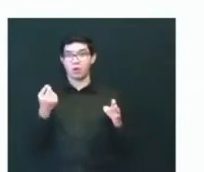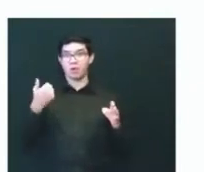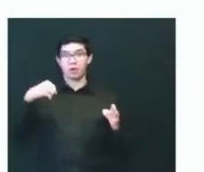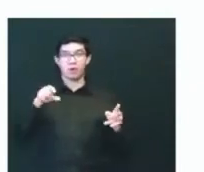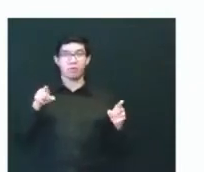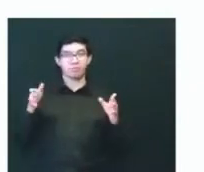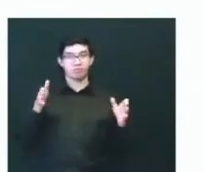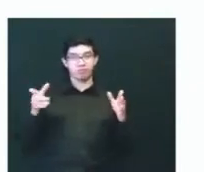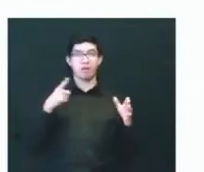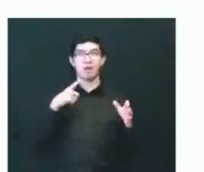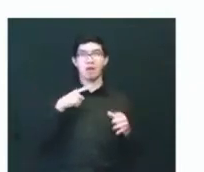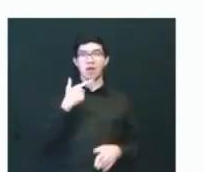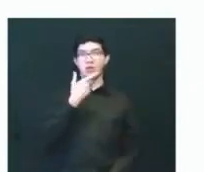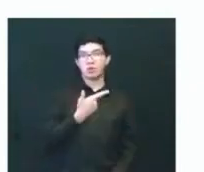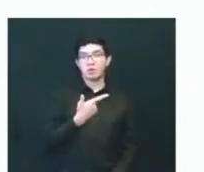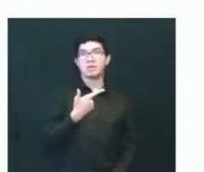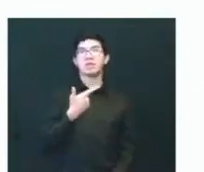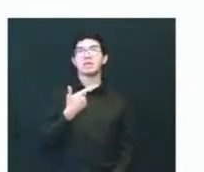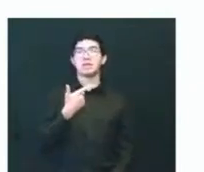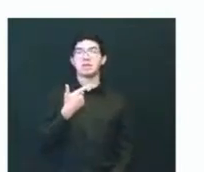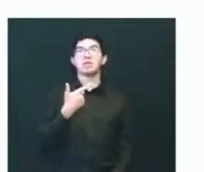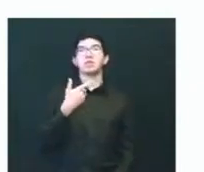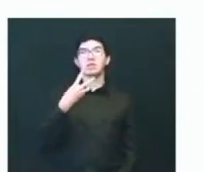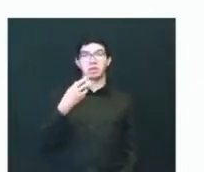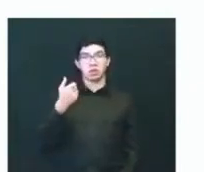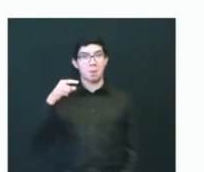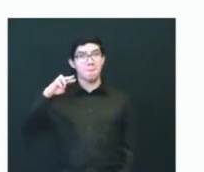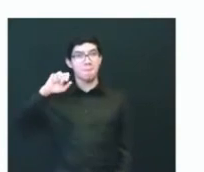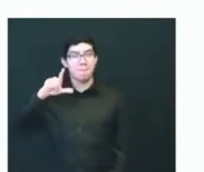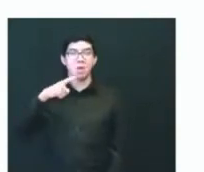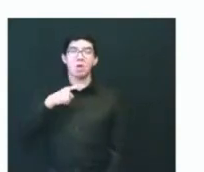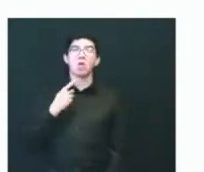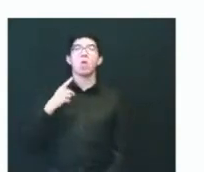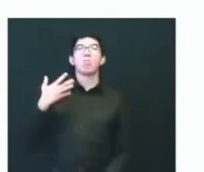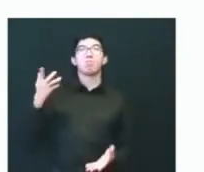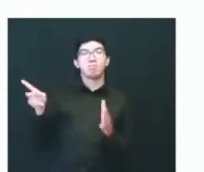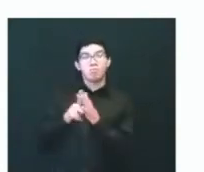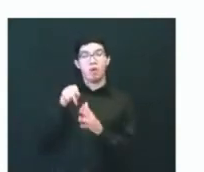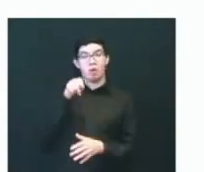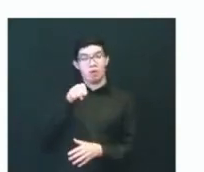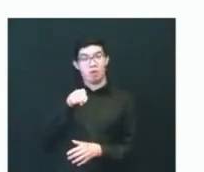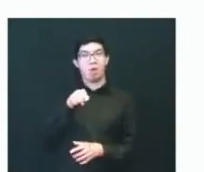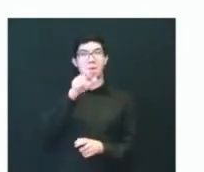tinha 231 mil pacientes com diagnóstico de câncer. Então, desses pacientes,